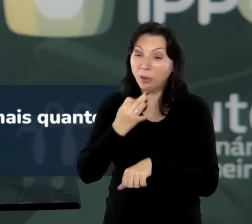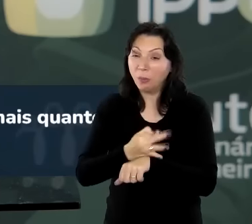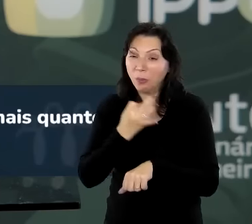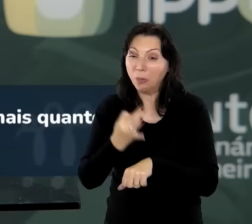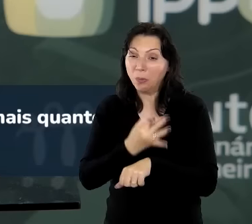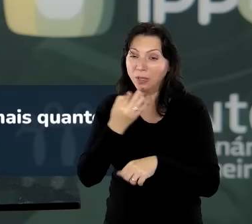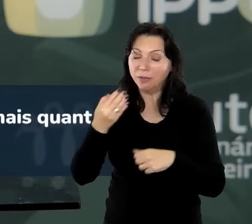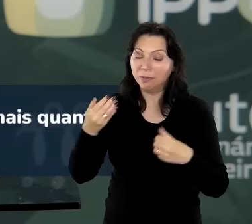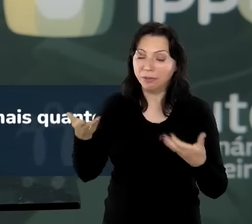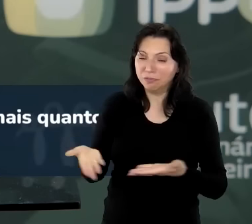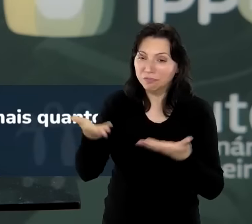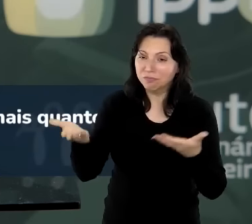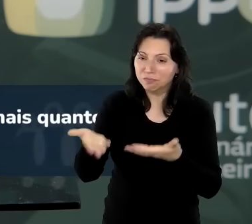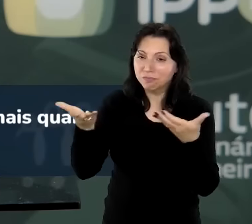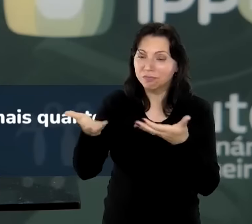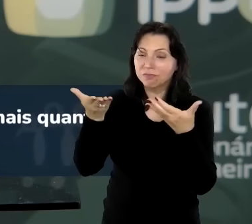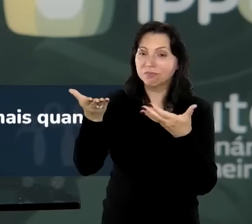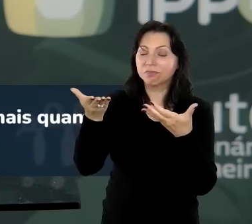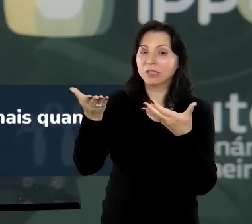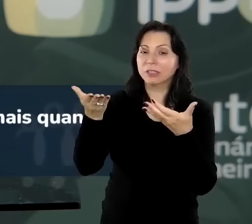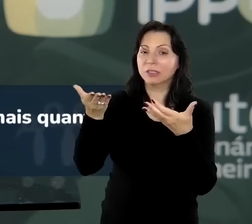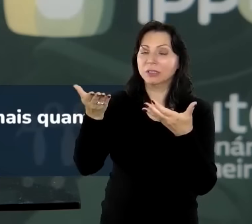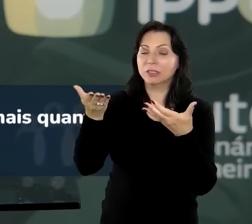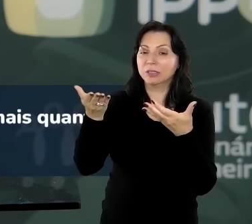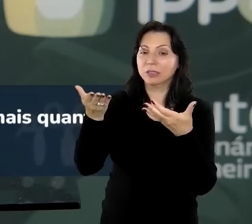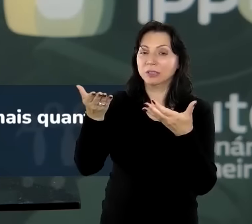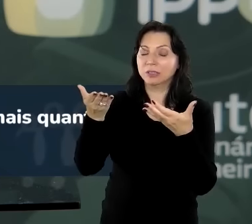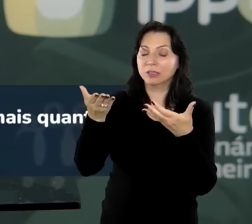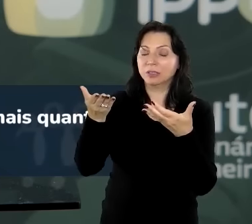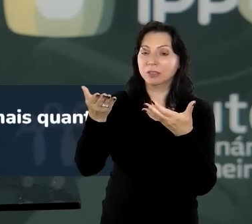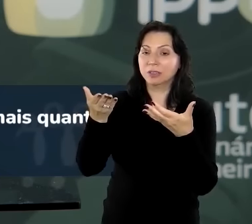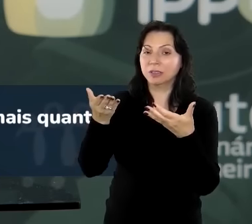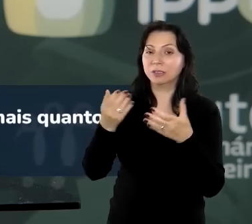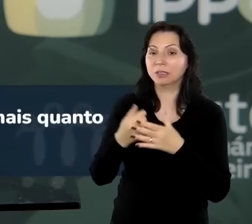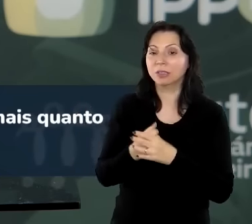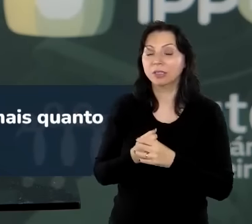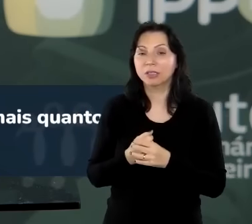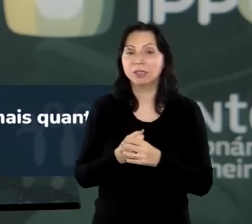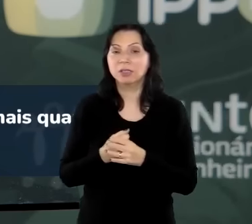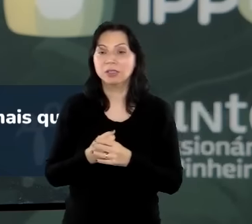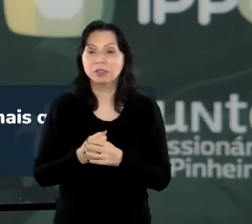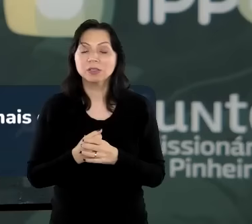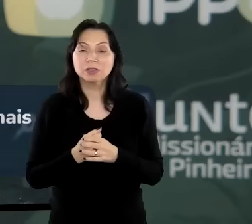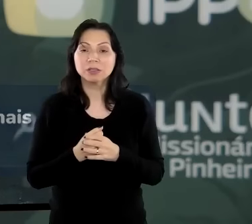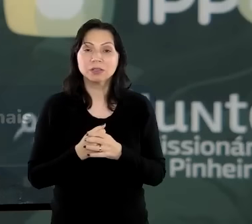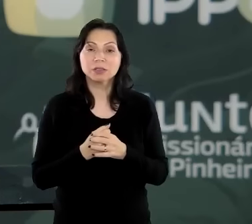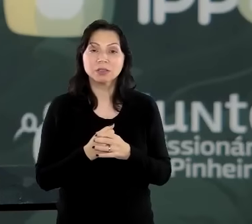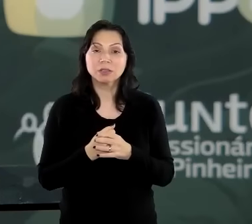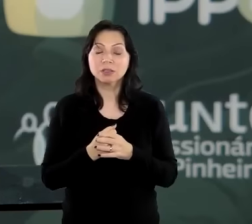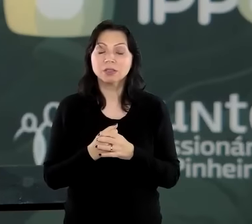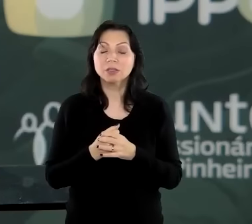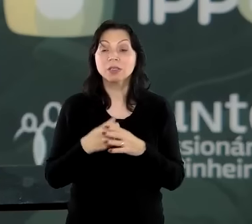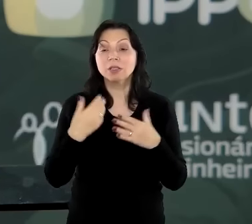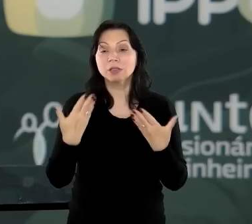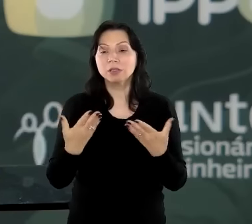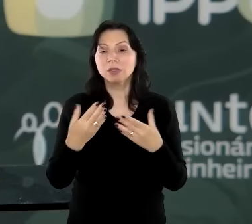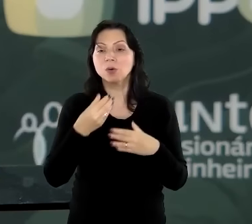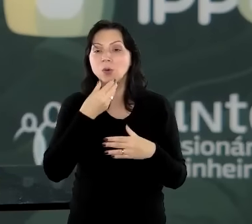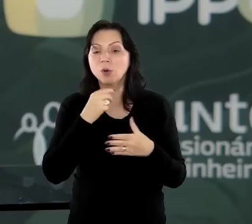exortação, tanto mais quanto vos escrevi resumidamente. Ele está orando pela igreja.